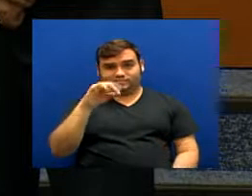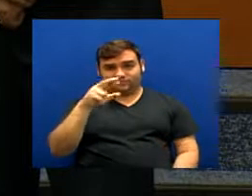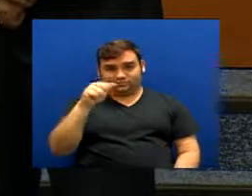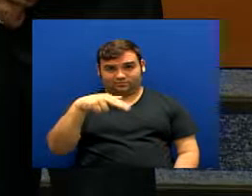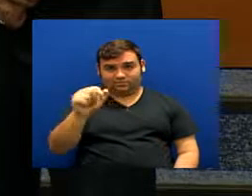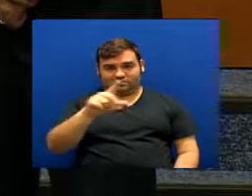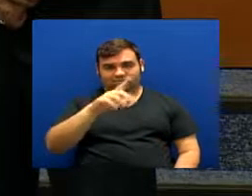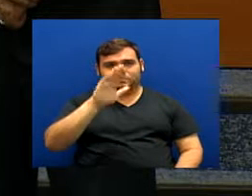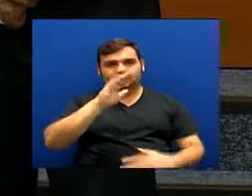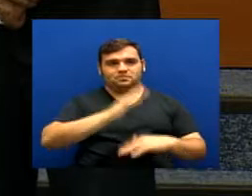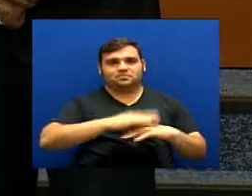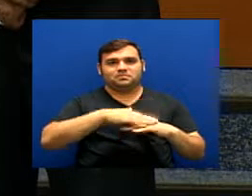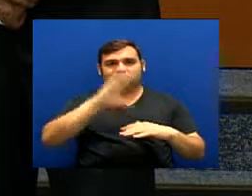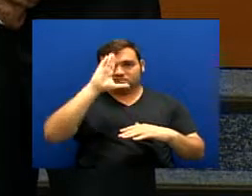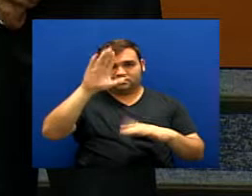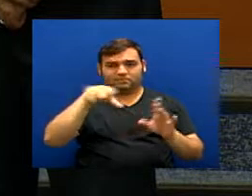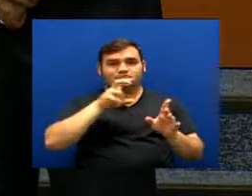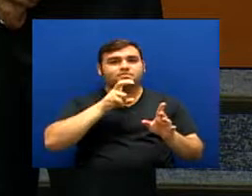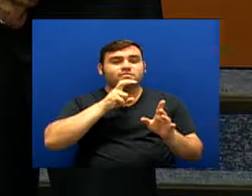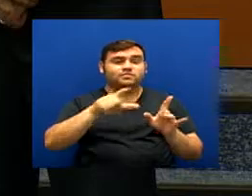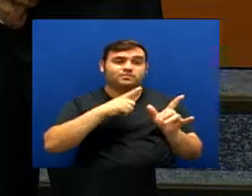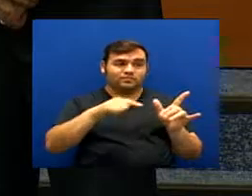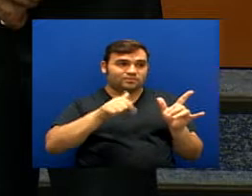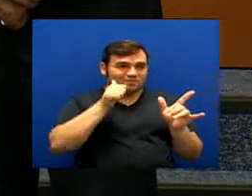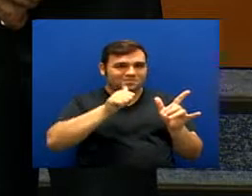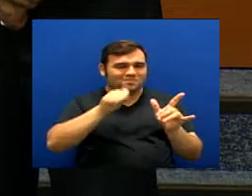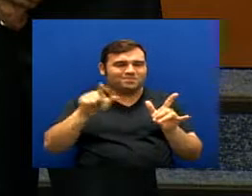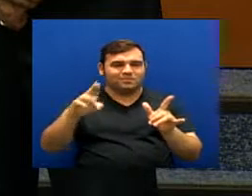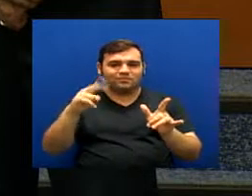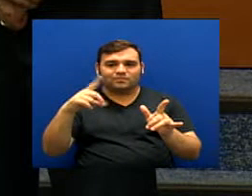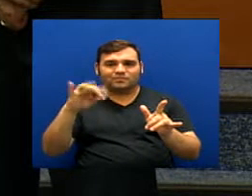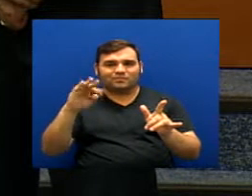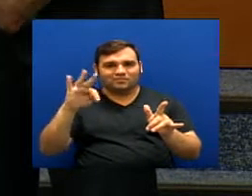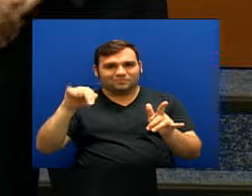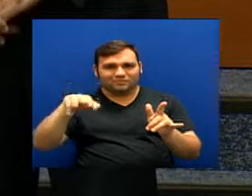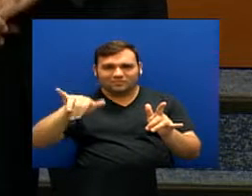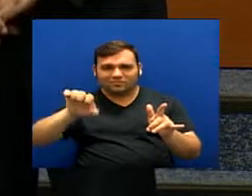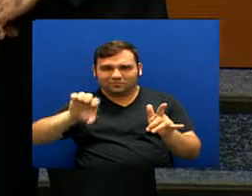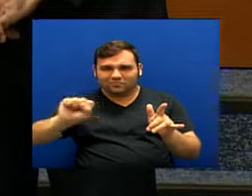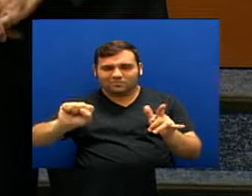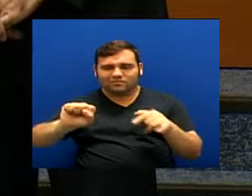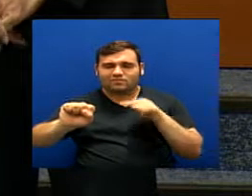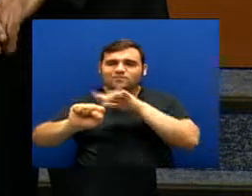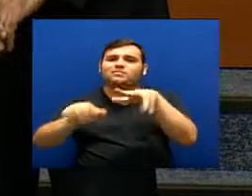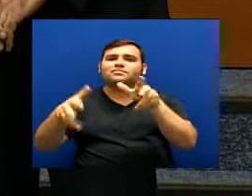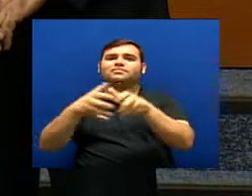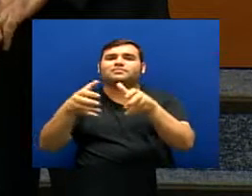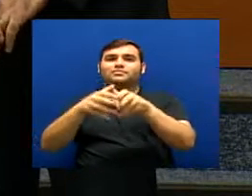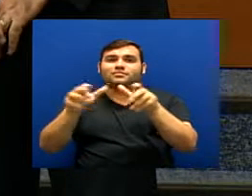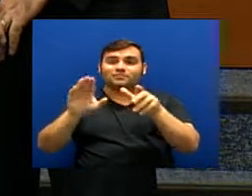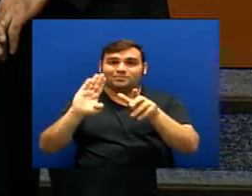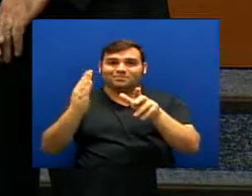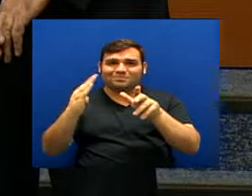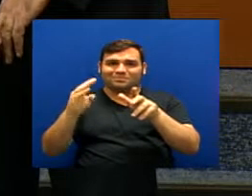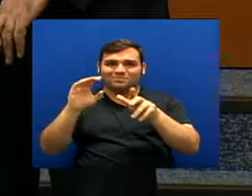Esqueci de perguntar se o senhor queria falar alguma palavra, mas o professor quer. É professor de história, né?